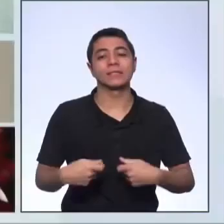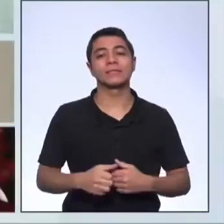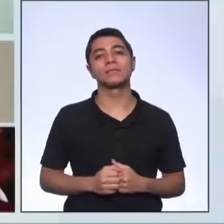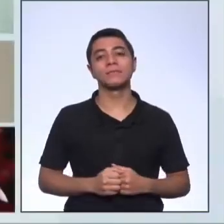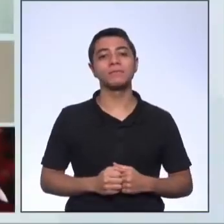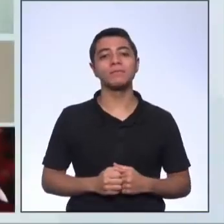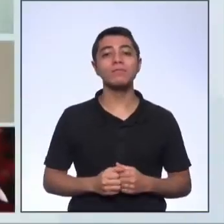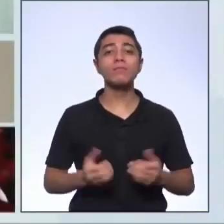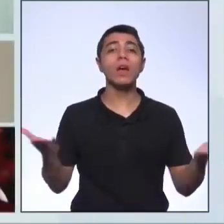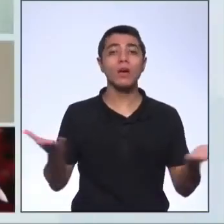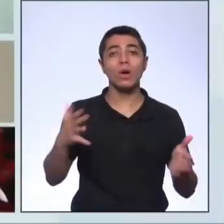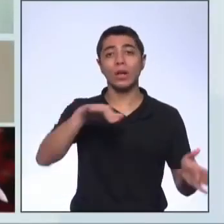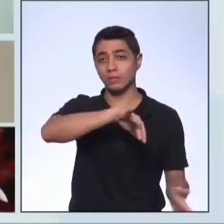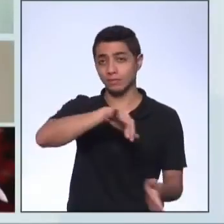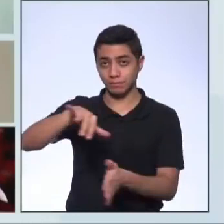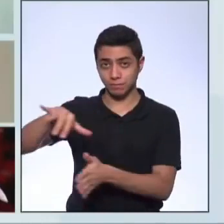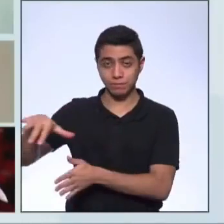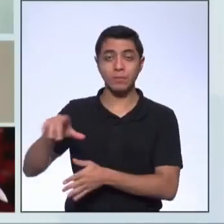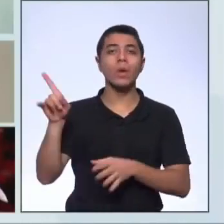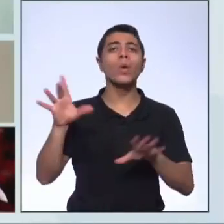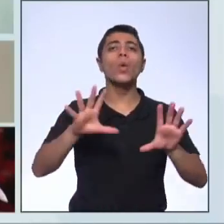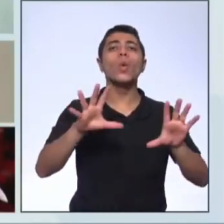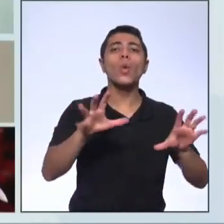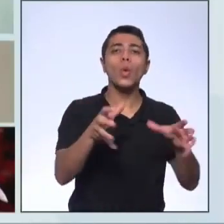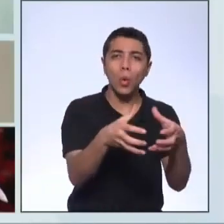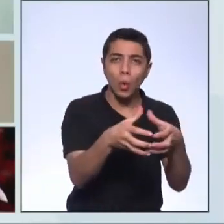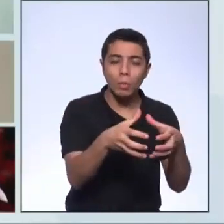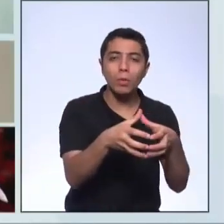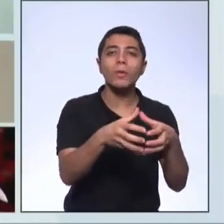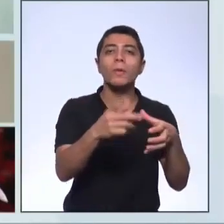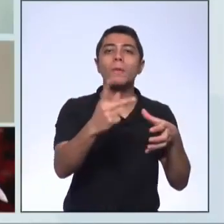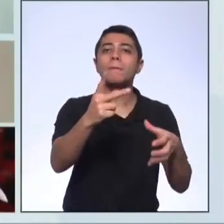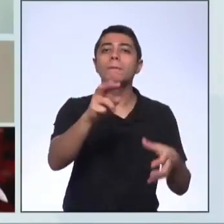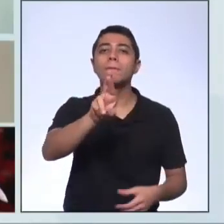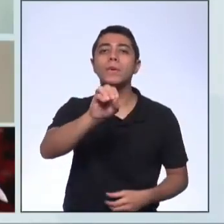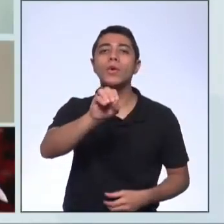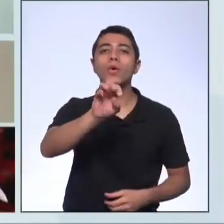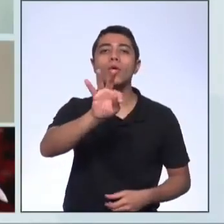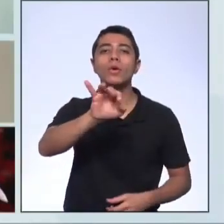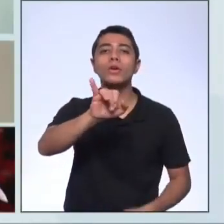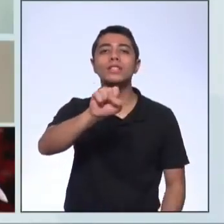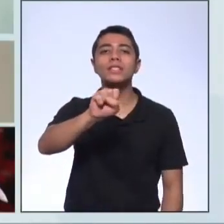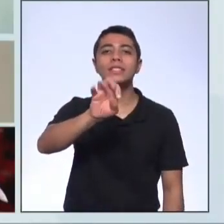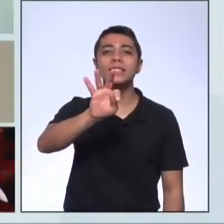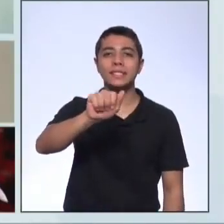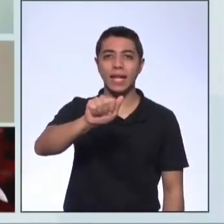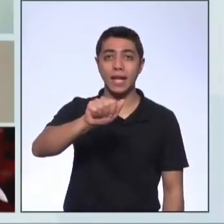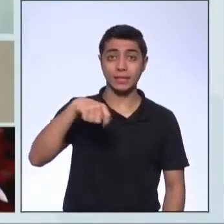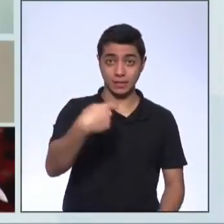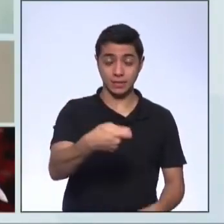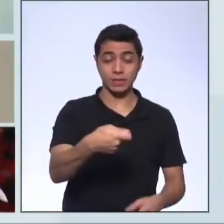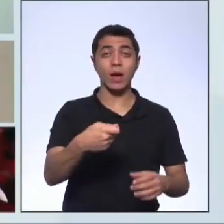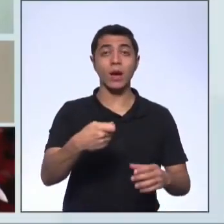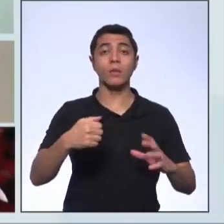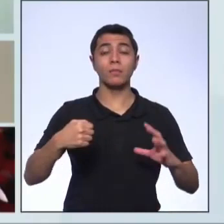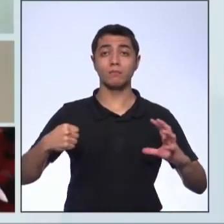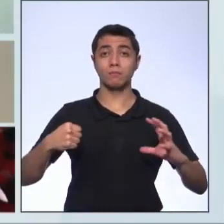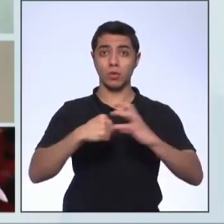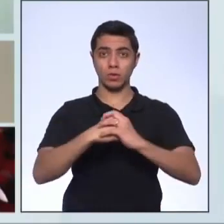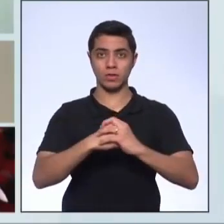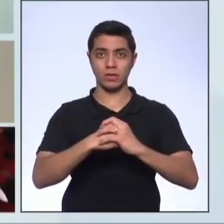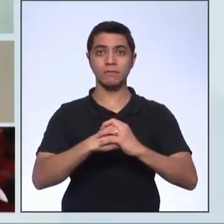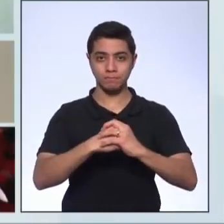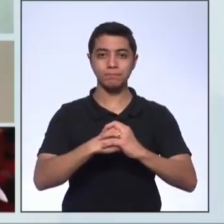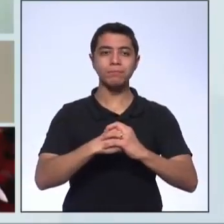gente tem algas, protozoários, tá? Então, eucariontes presentes, a gente vai ver aí parede celular presente